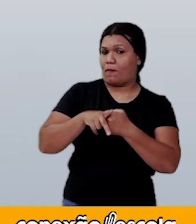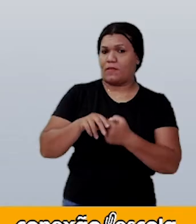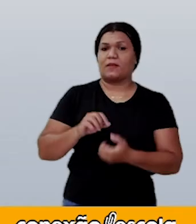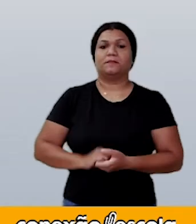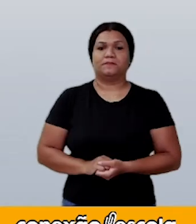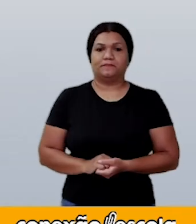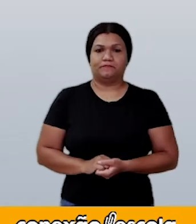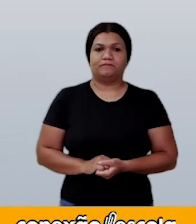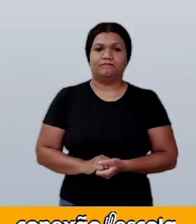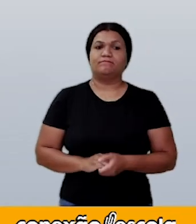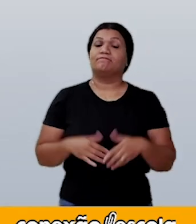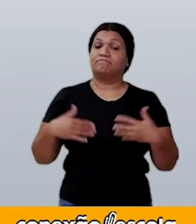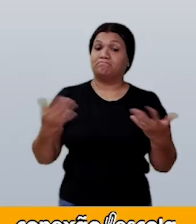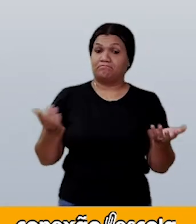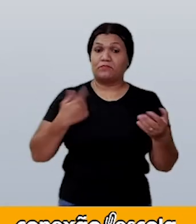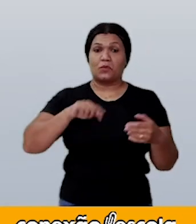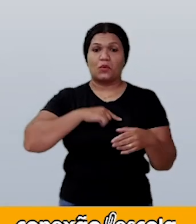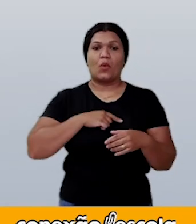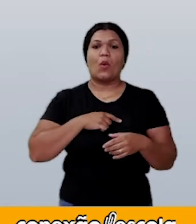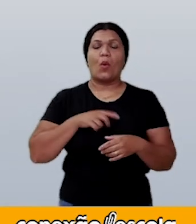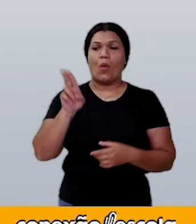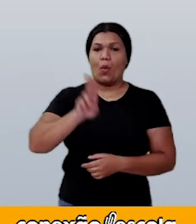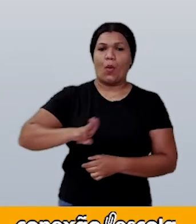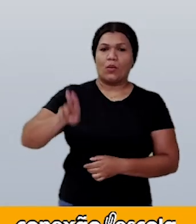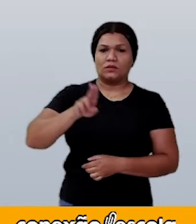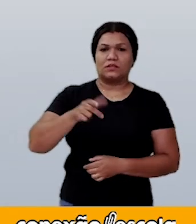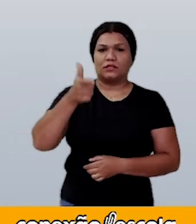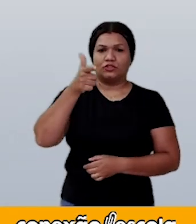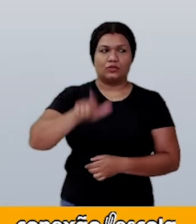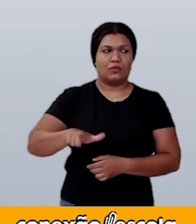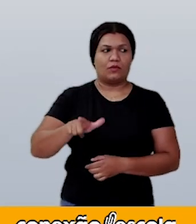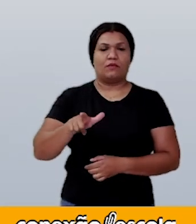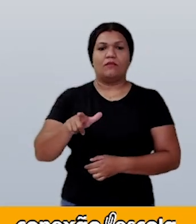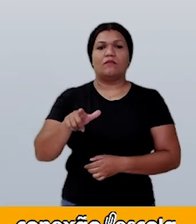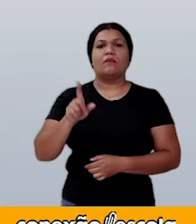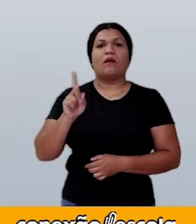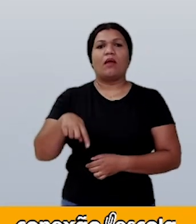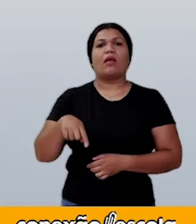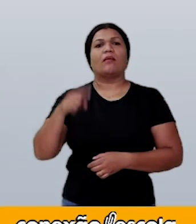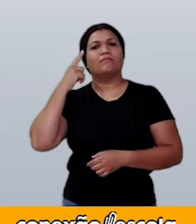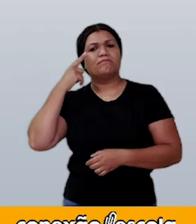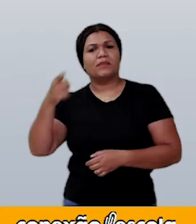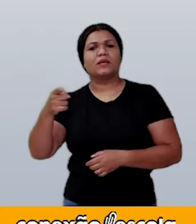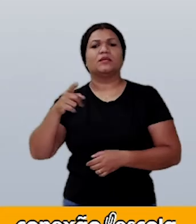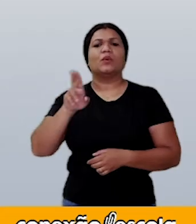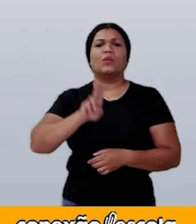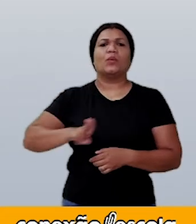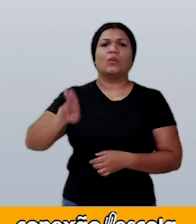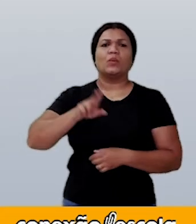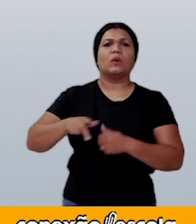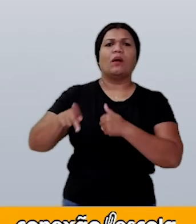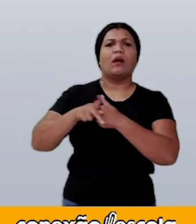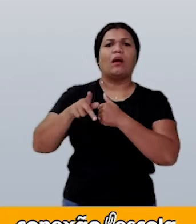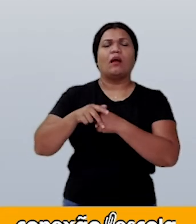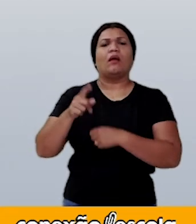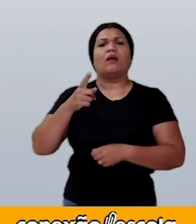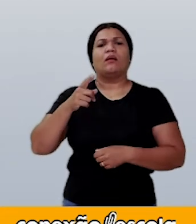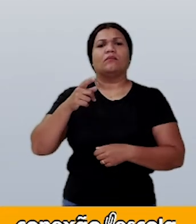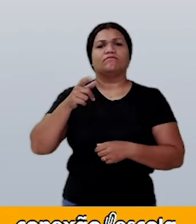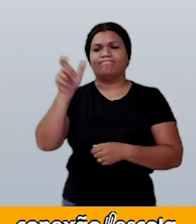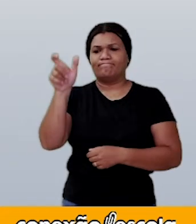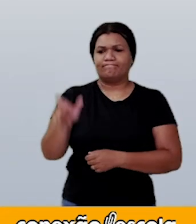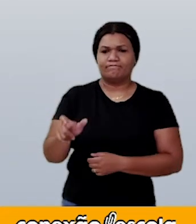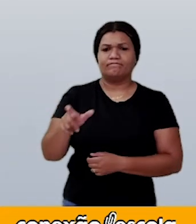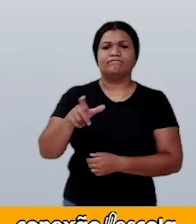nós, ao invés de usarmos de novo o crânio, utilizamos o pronome pessoal ele. Veja como